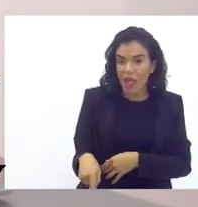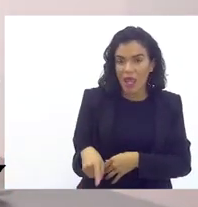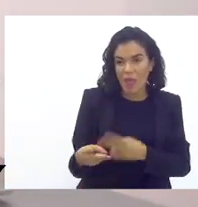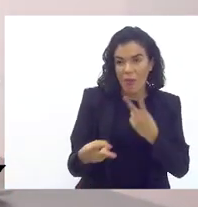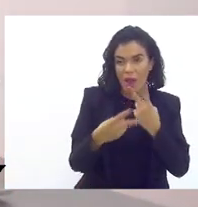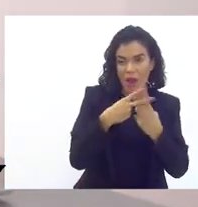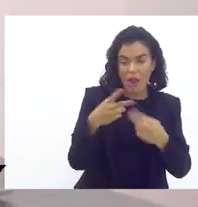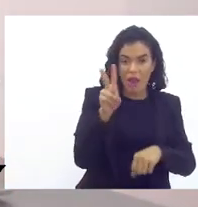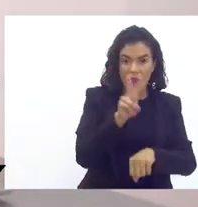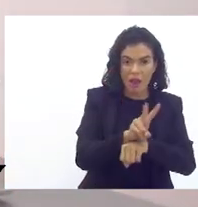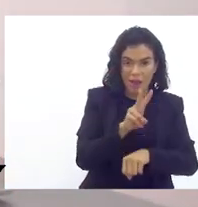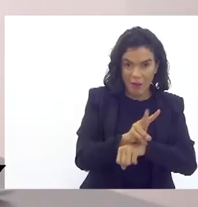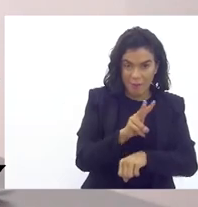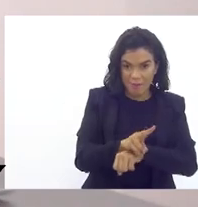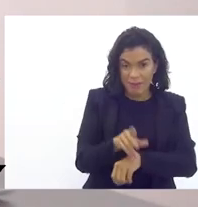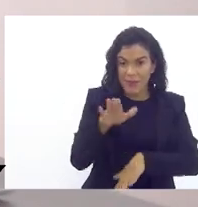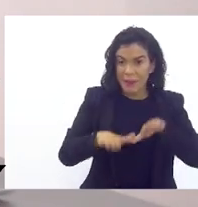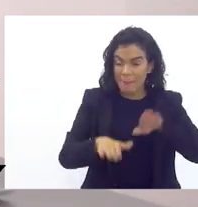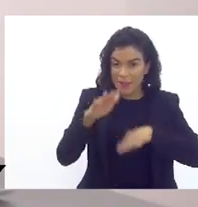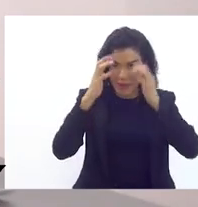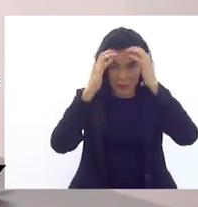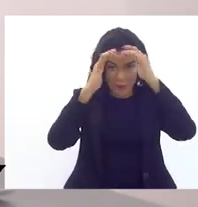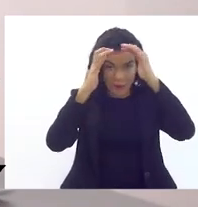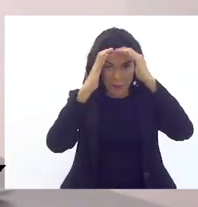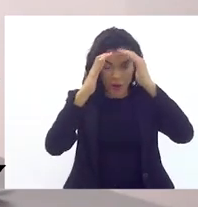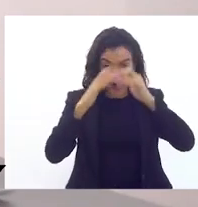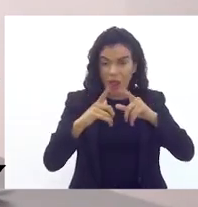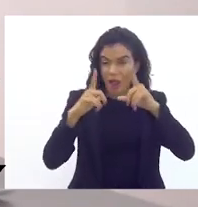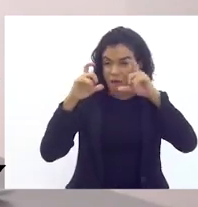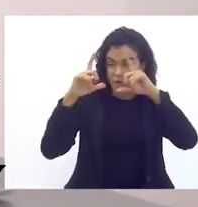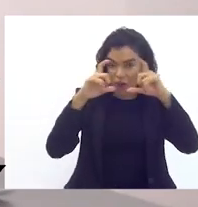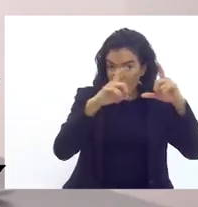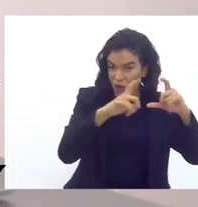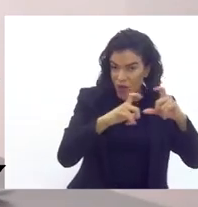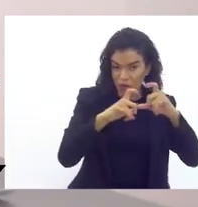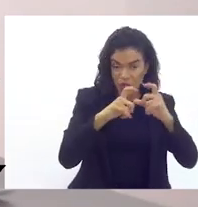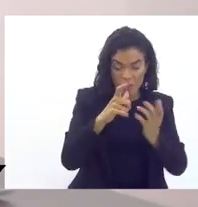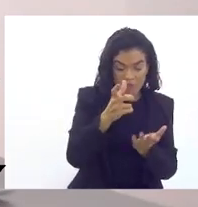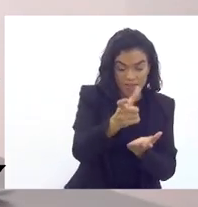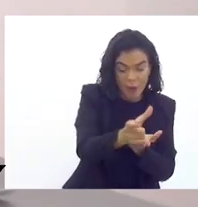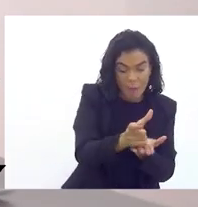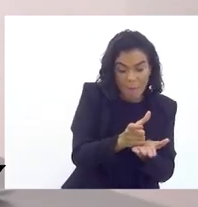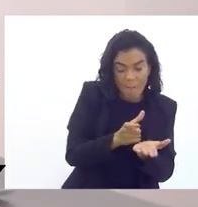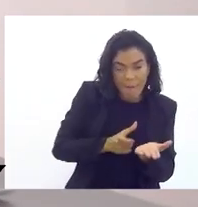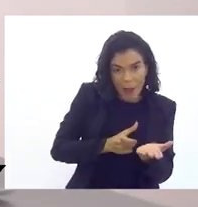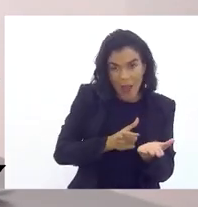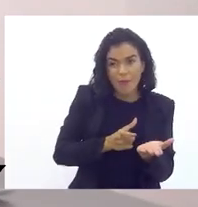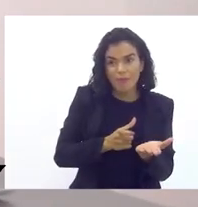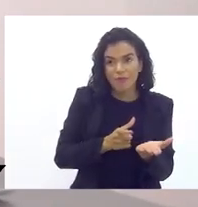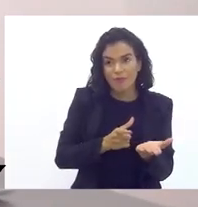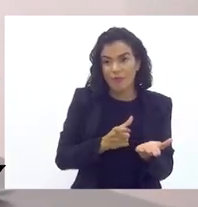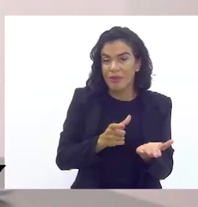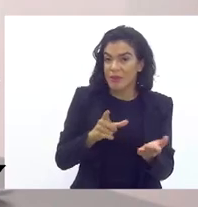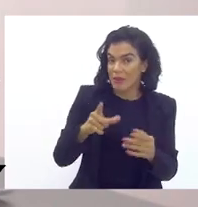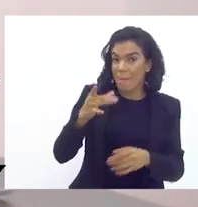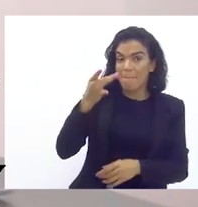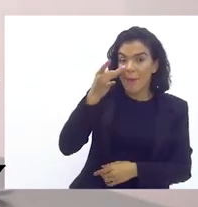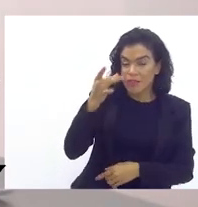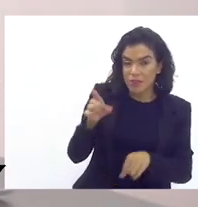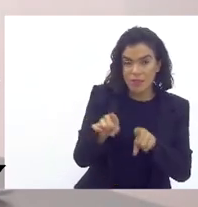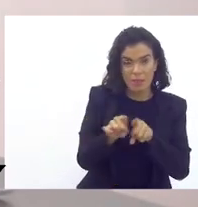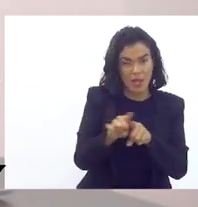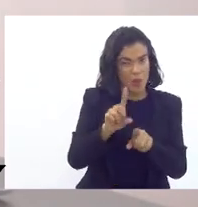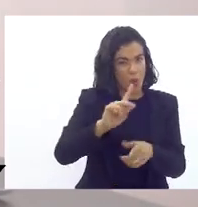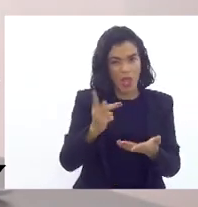essa prova dependente da memória o reconhecimento fotográfico não é ilegal o reconhecimento pessoal também não é